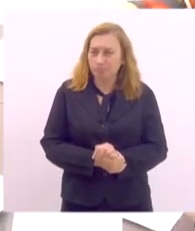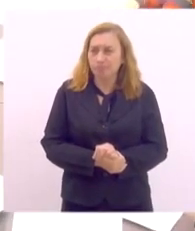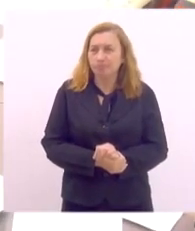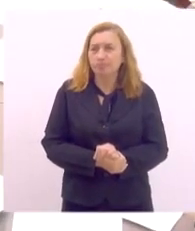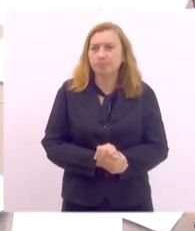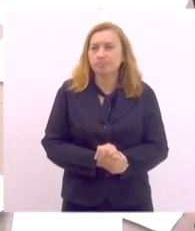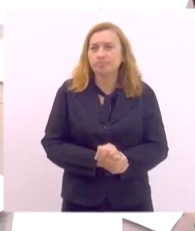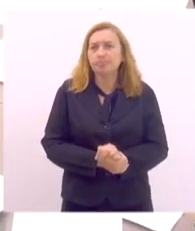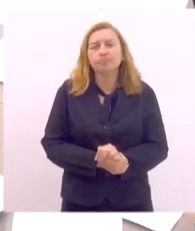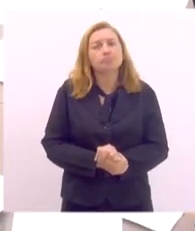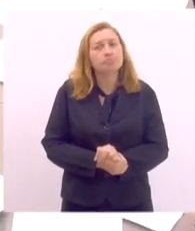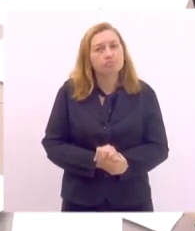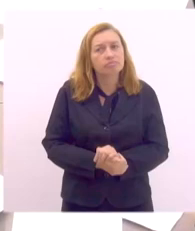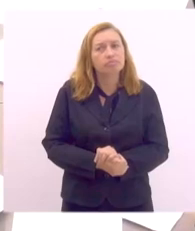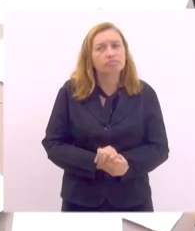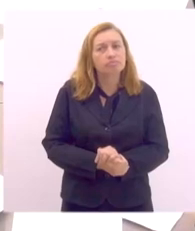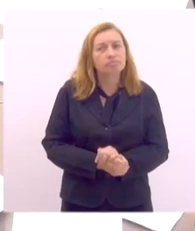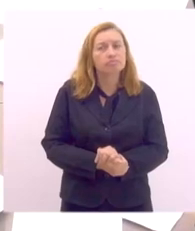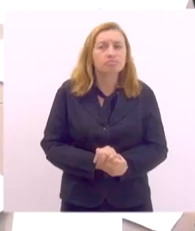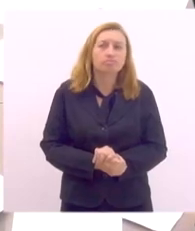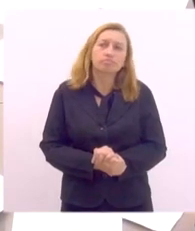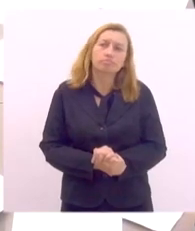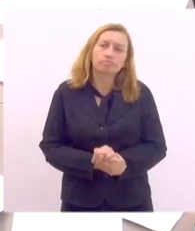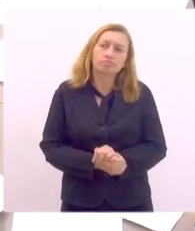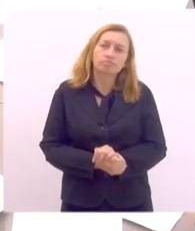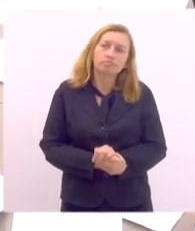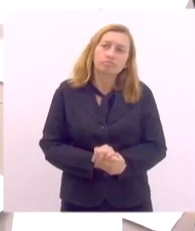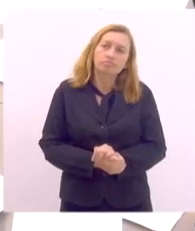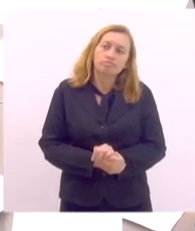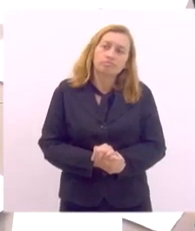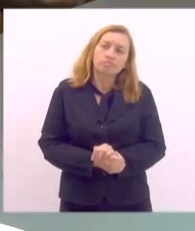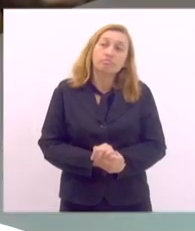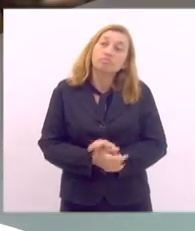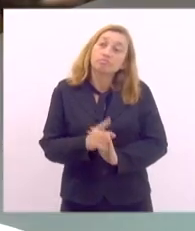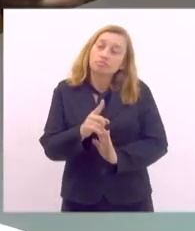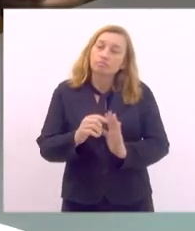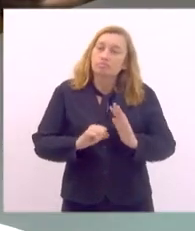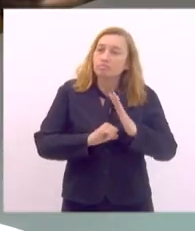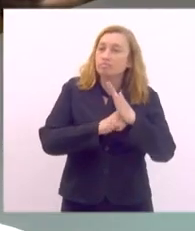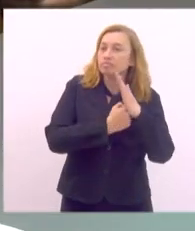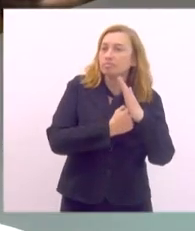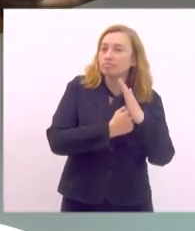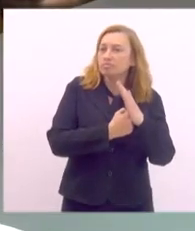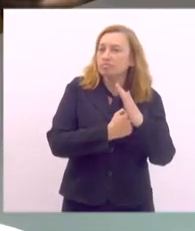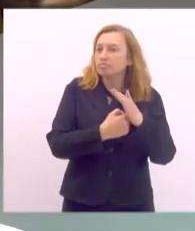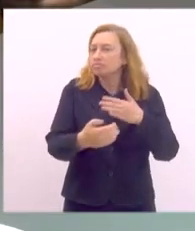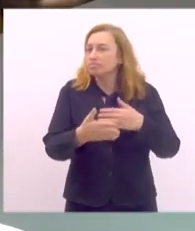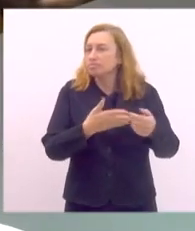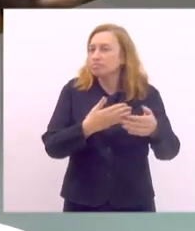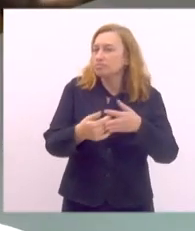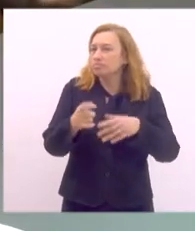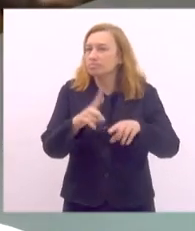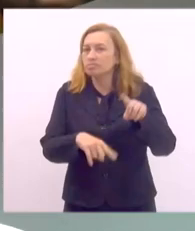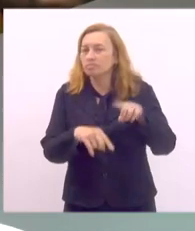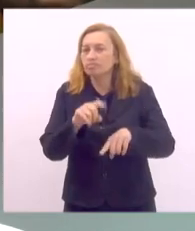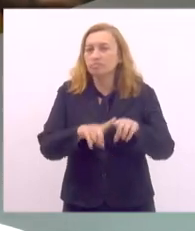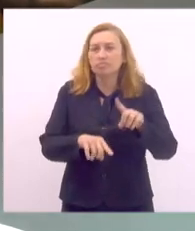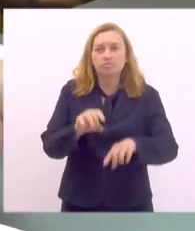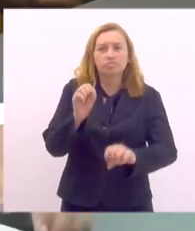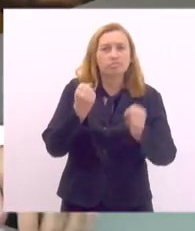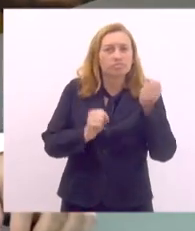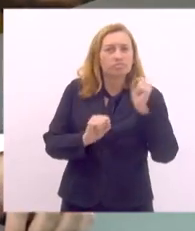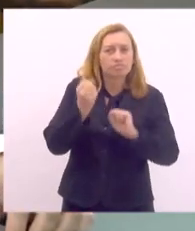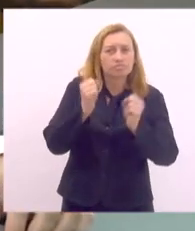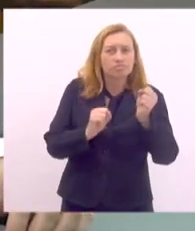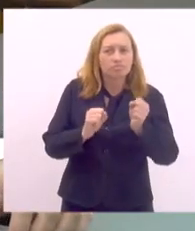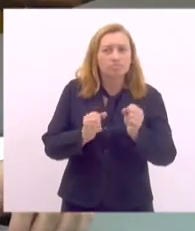Assim, é algo que é inviável. É inviável você vedar a aplicação de qualquer produto industrializado. Aqui, ó. Não.